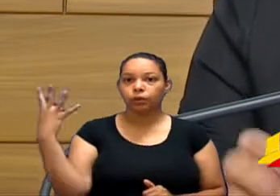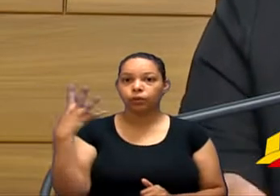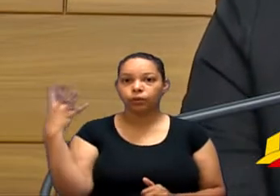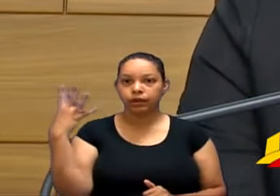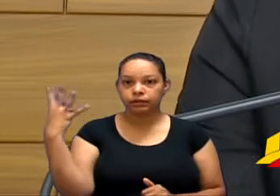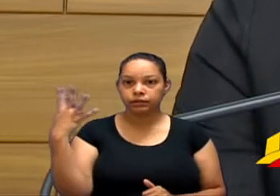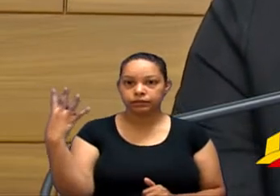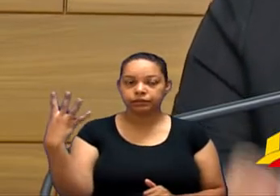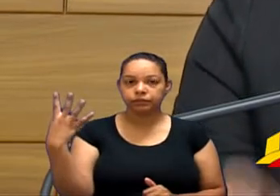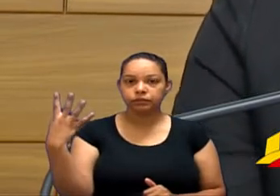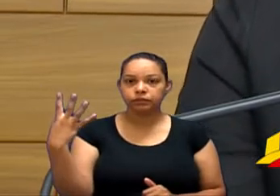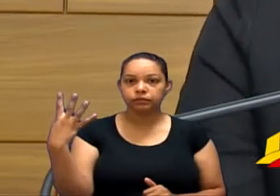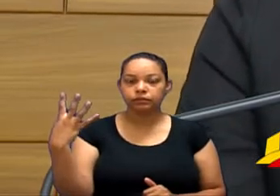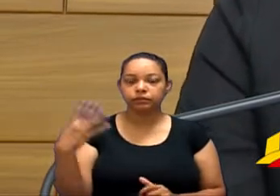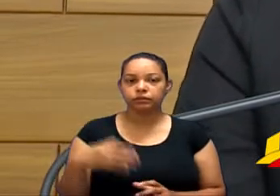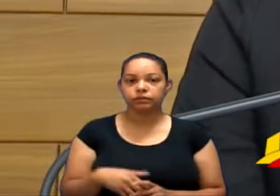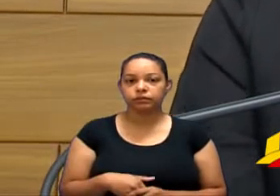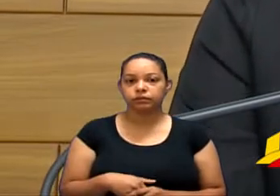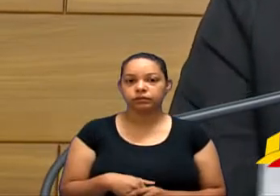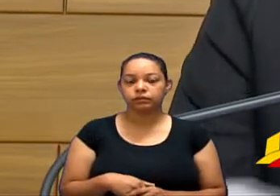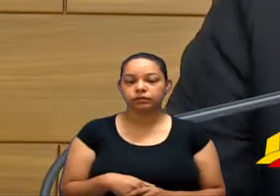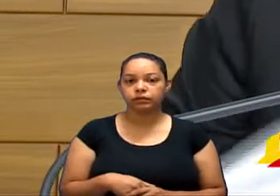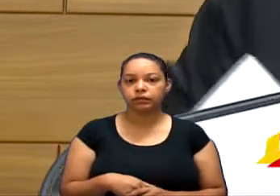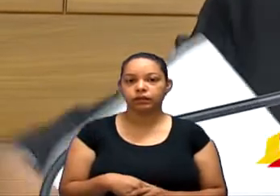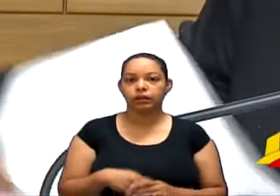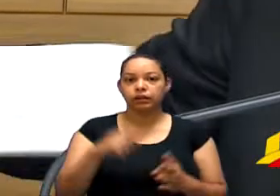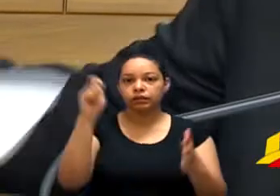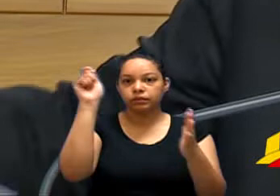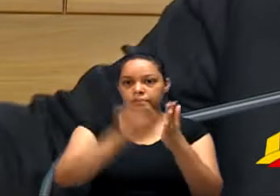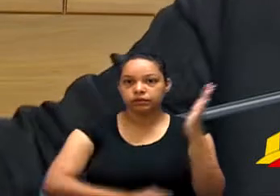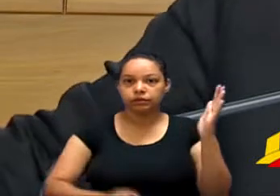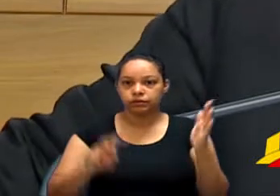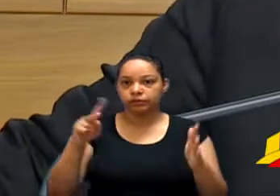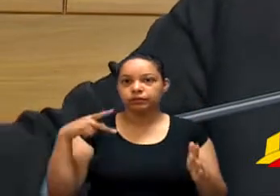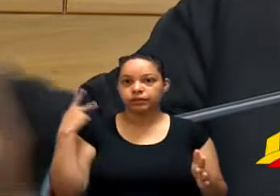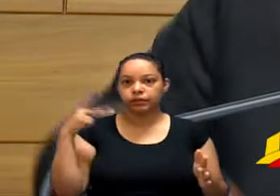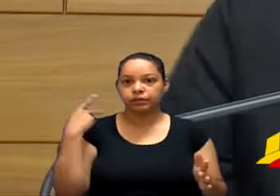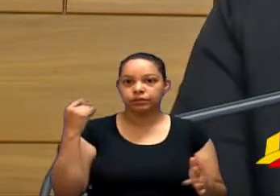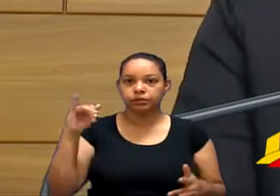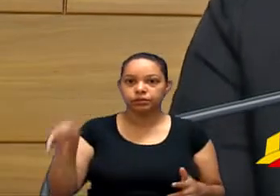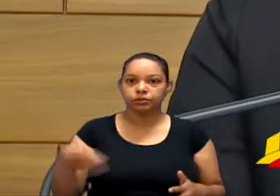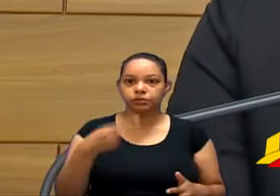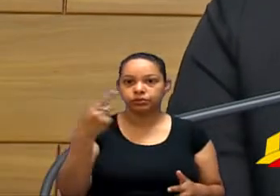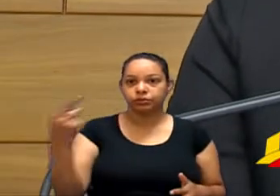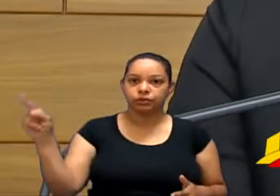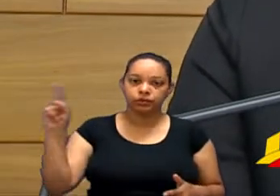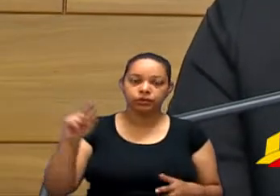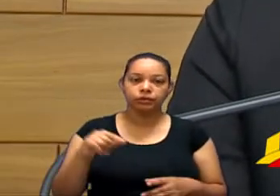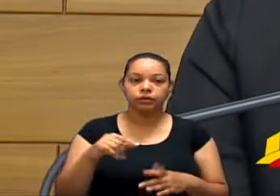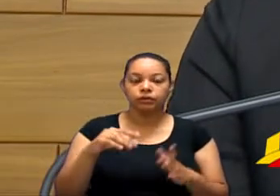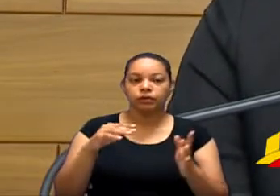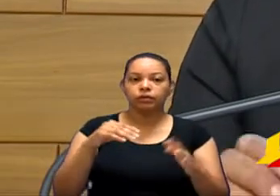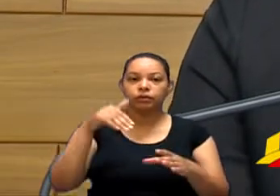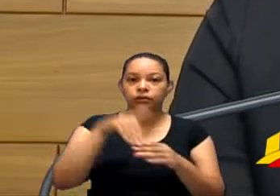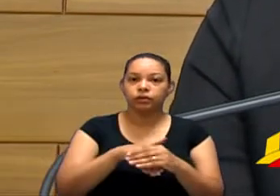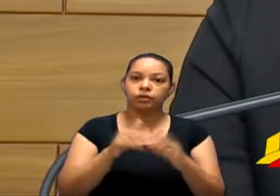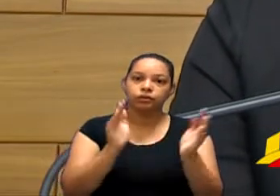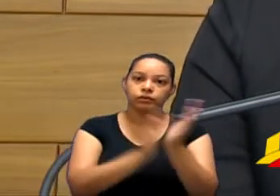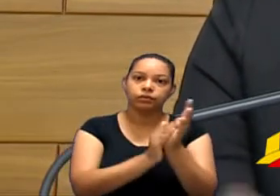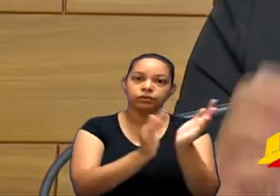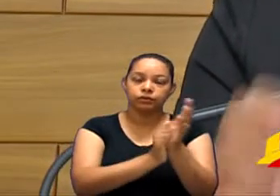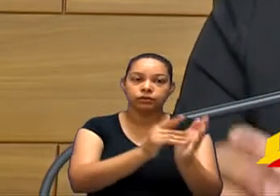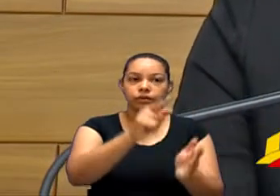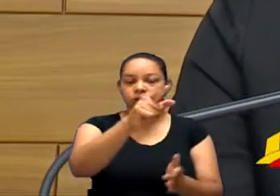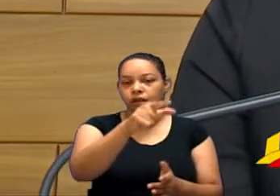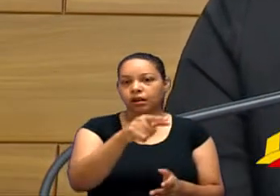na competição assinado pelo vereador Nobre Vereador desta casa João Donizete voto de congratulações para os integrantes